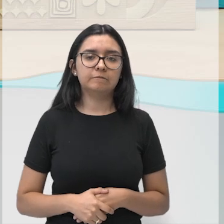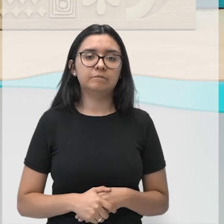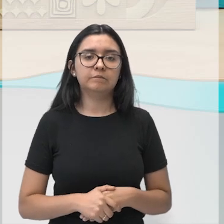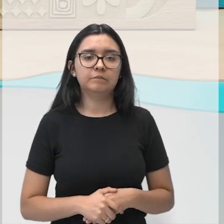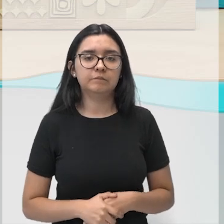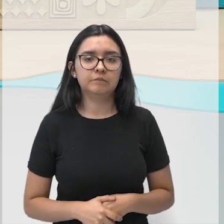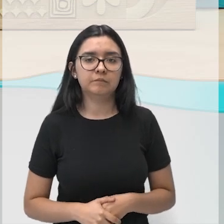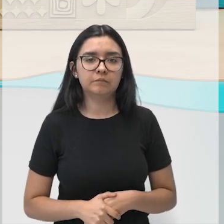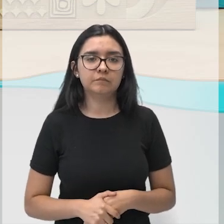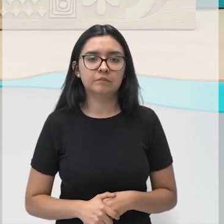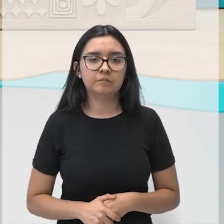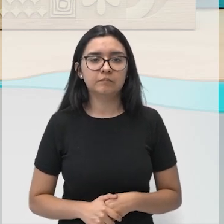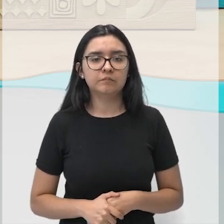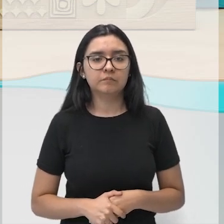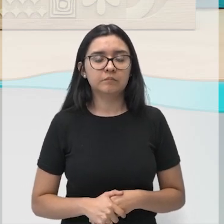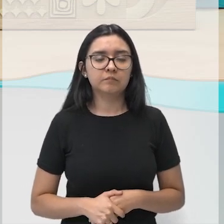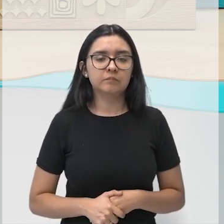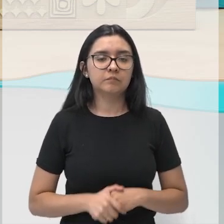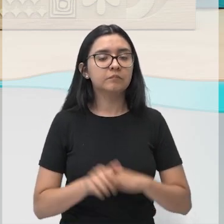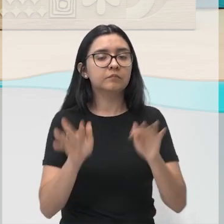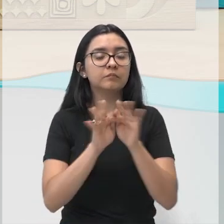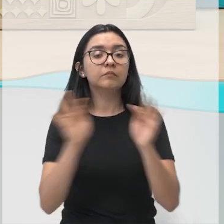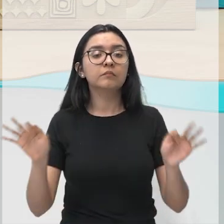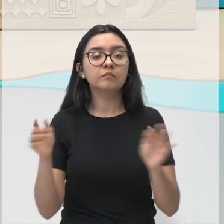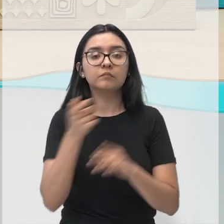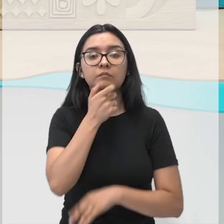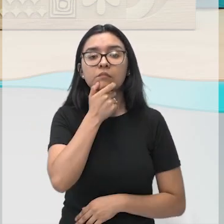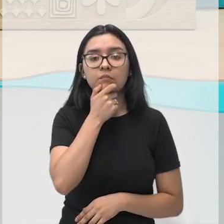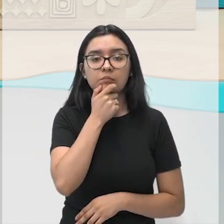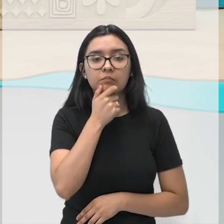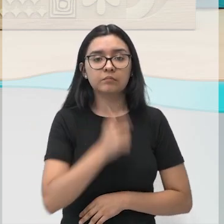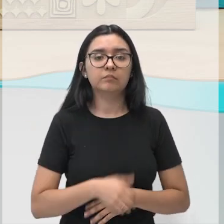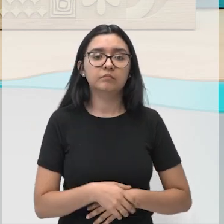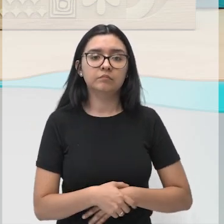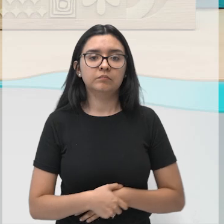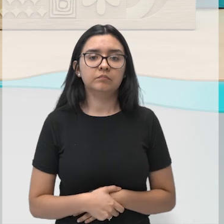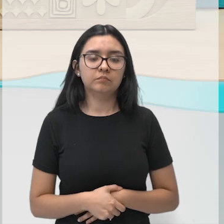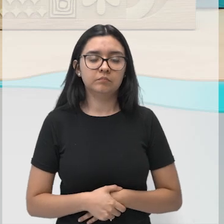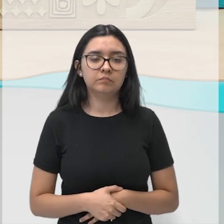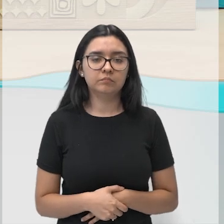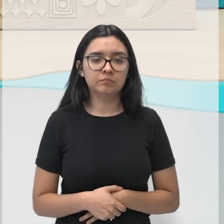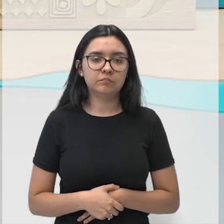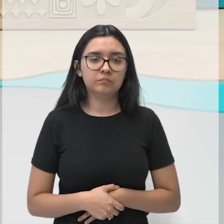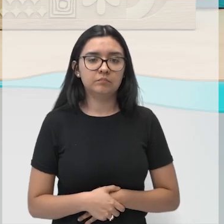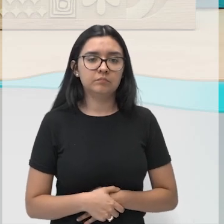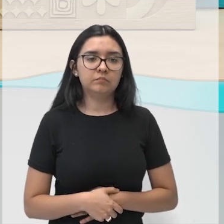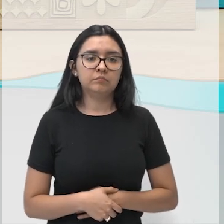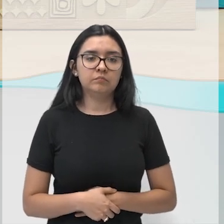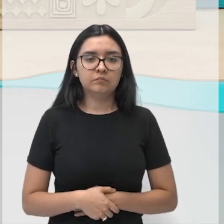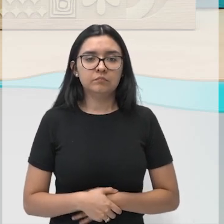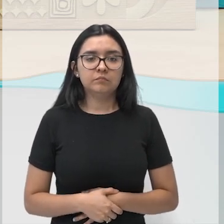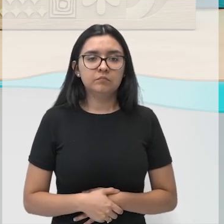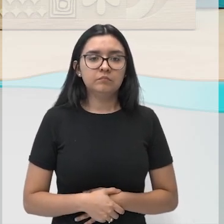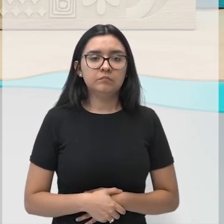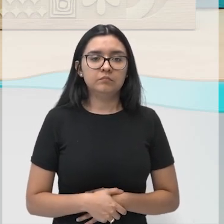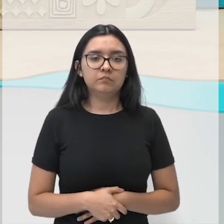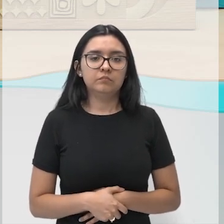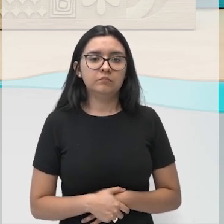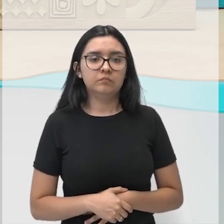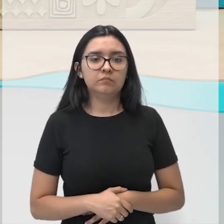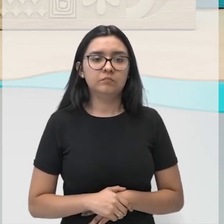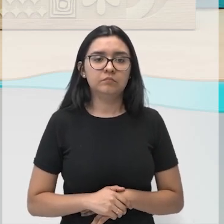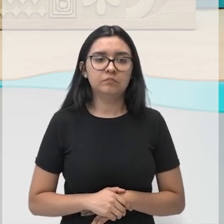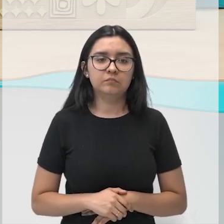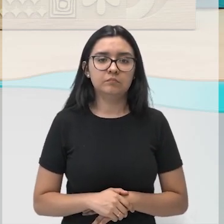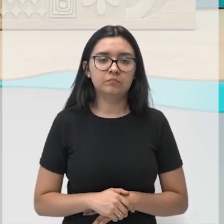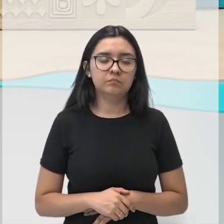Então, how many brothers does Millie Bob Brown have? How many? Qual é a